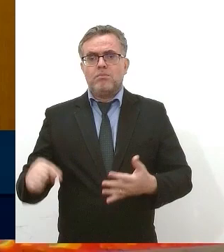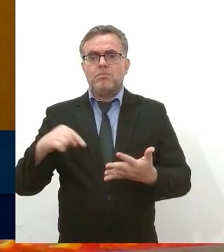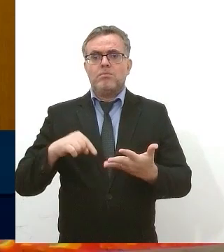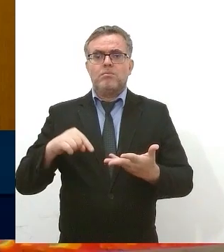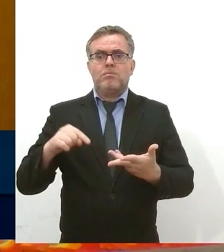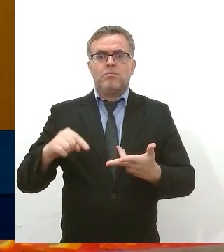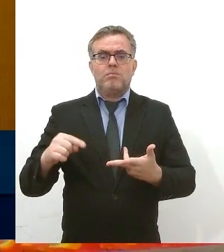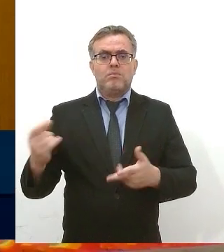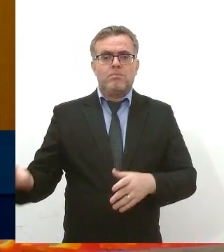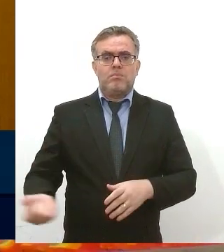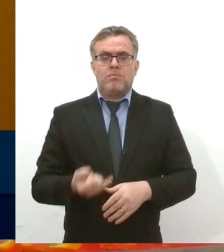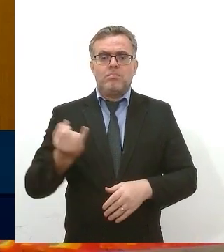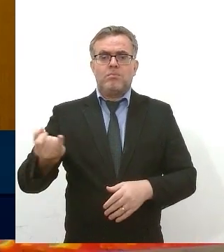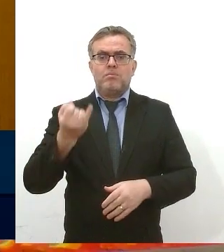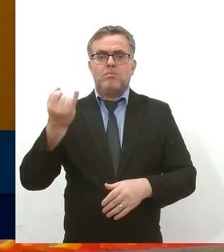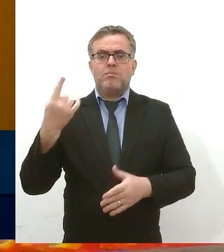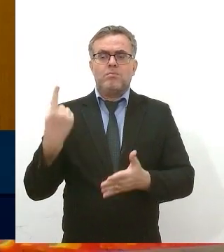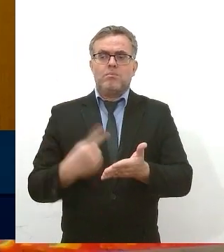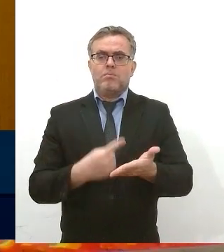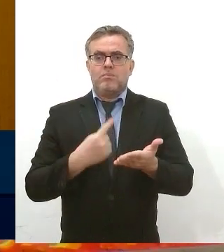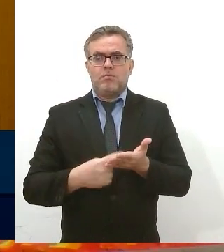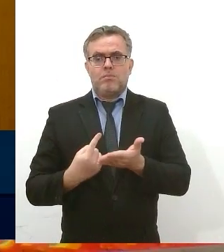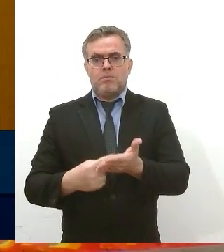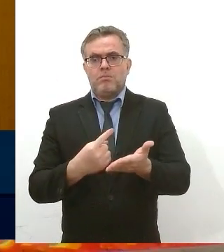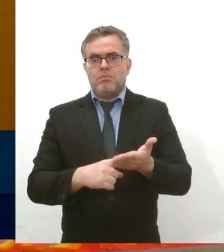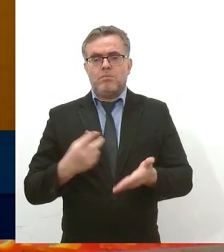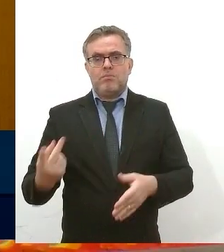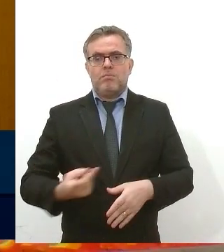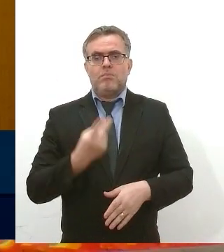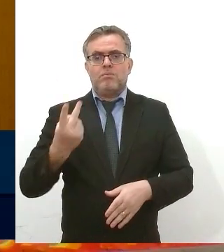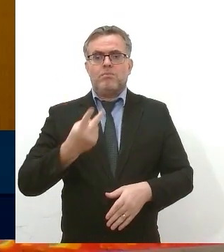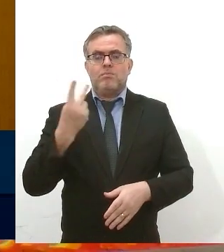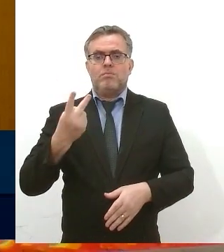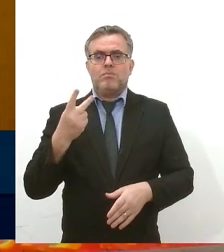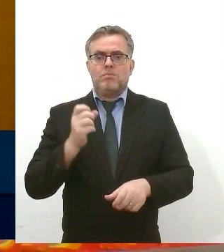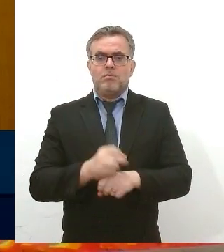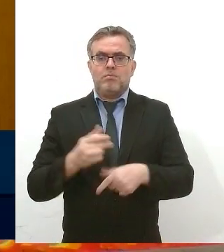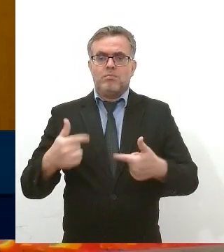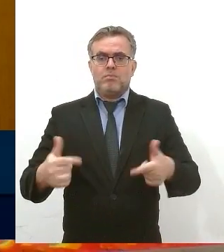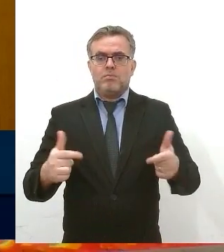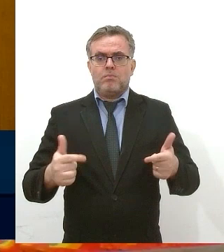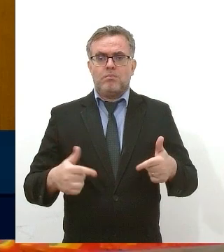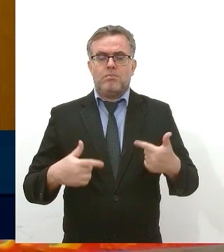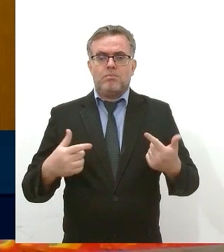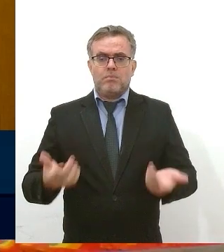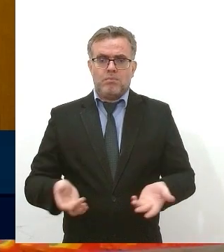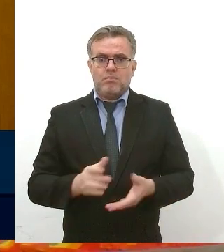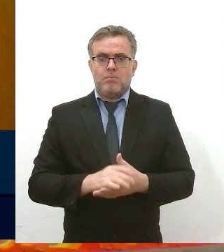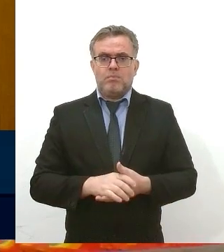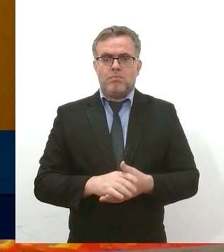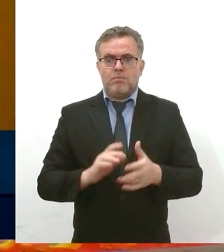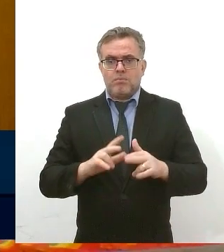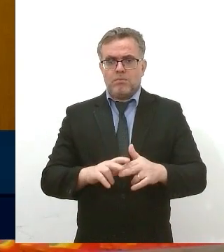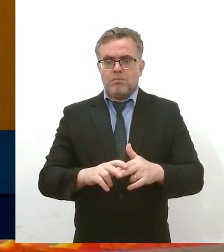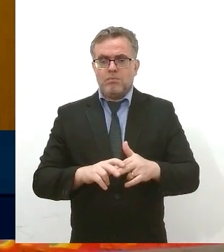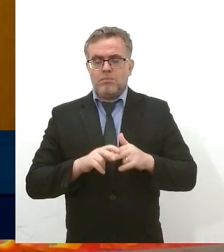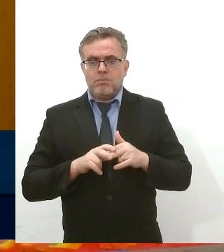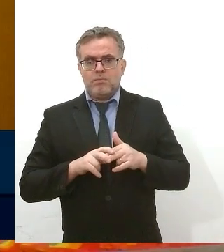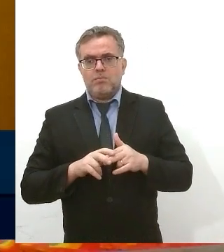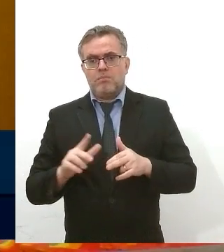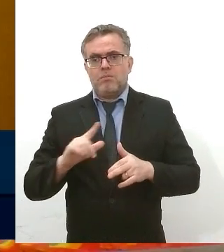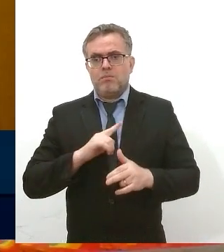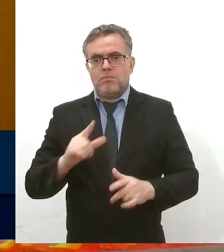inconciliáveis com os valores do mercado privado e financeiro. Por isso, tenho travado o debate que